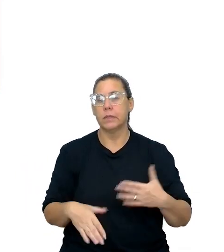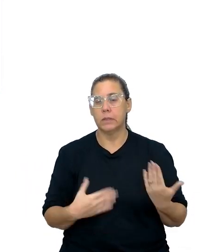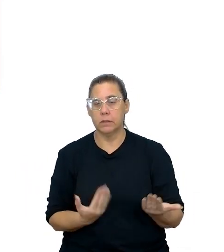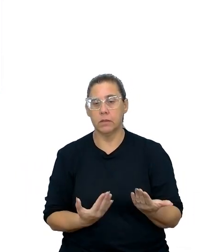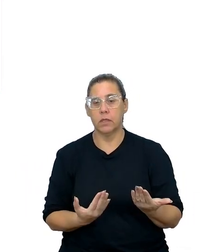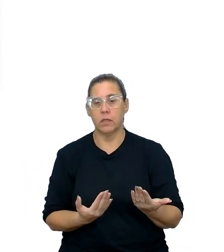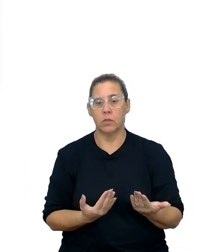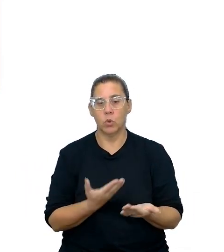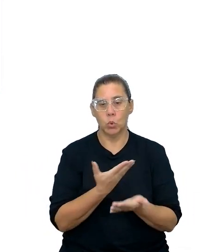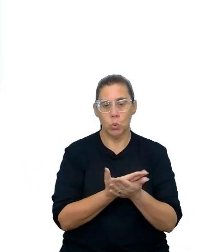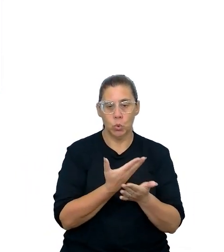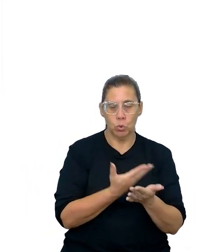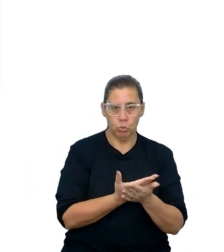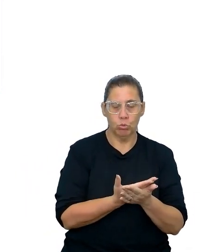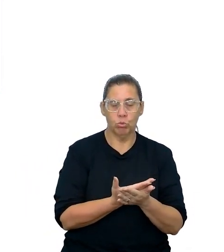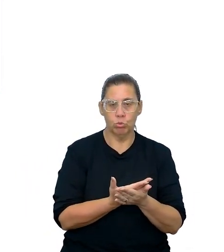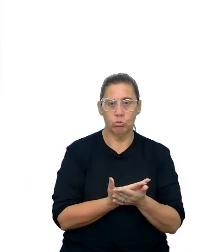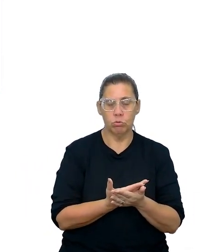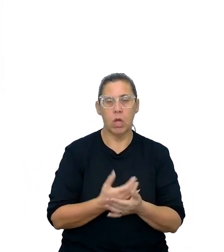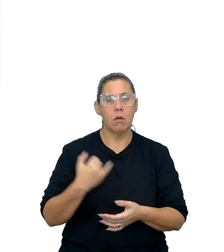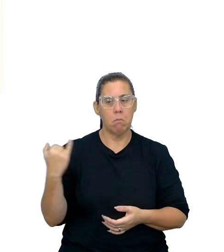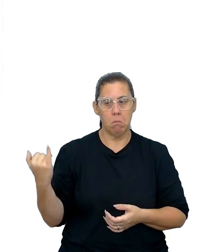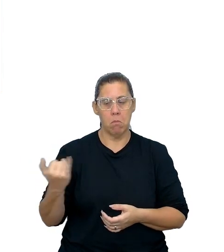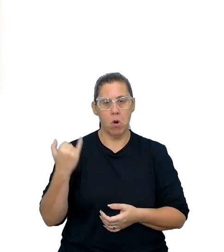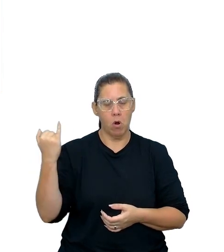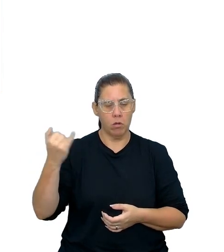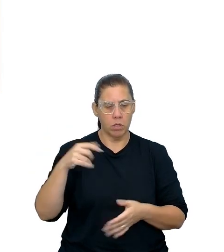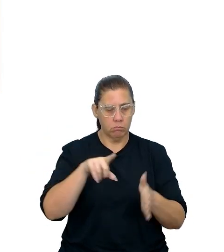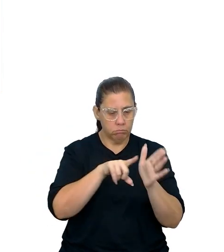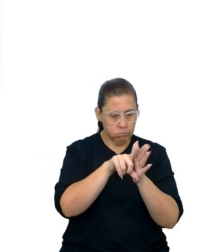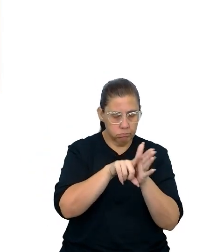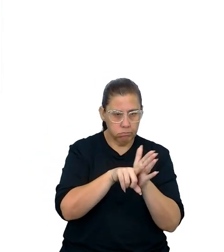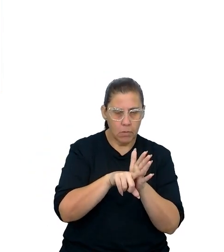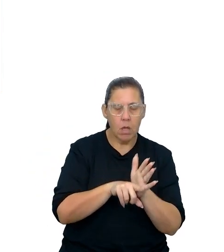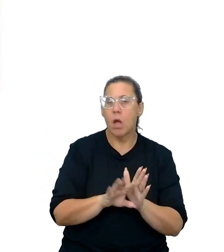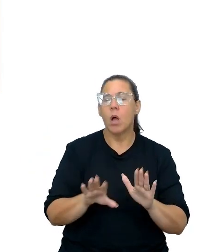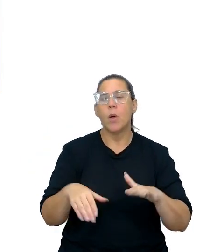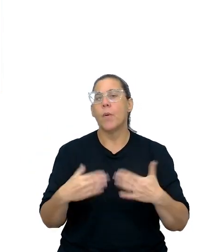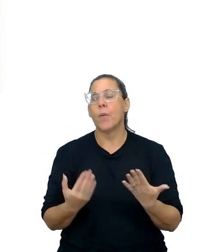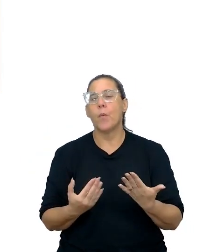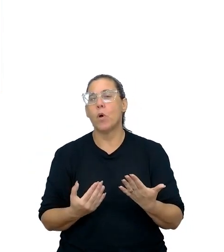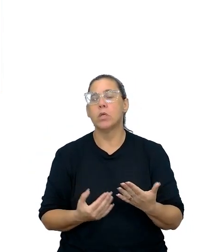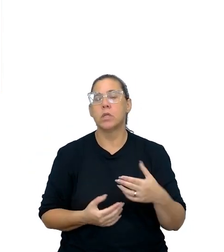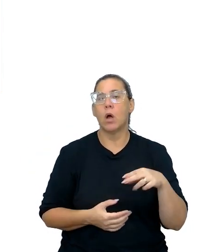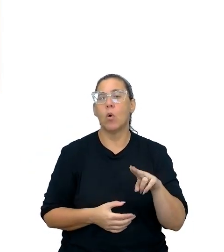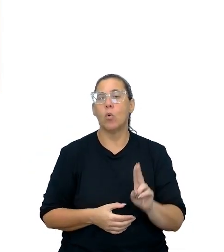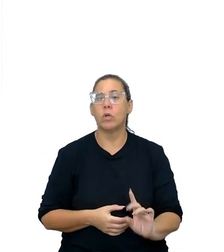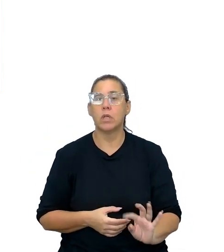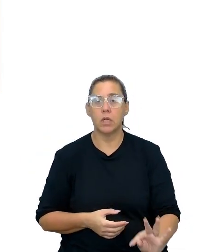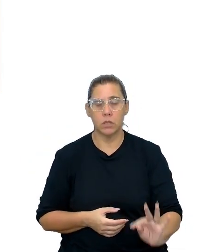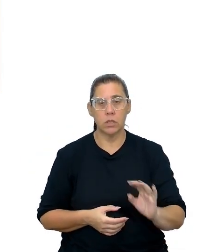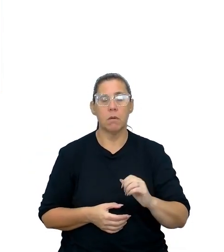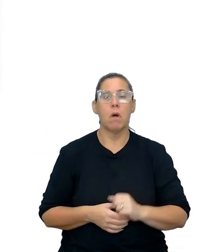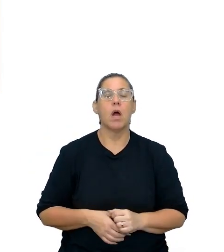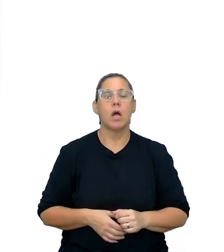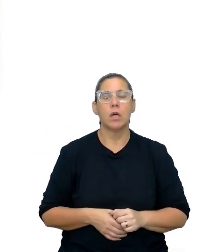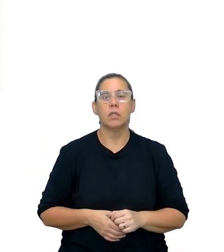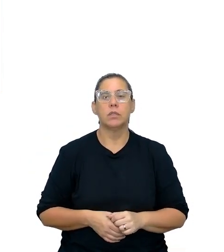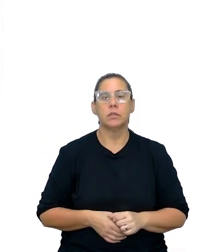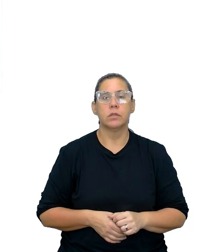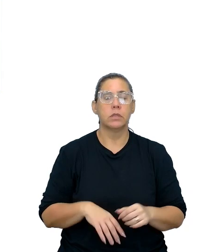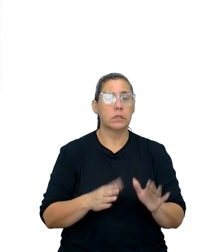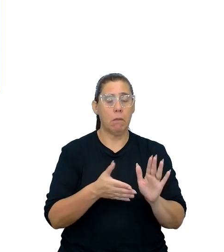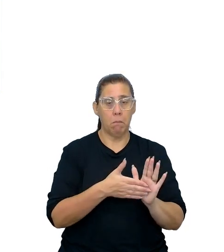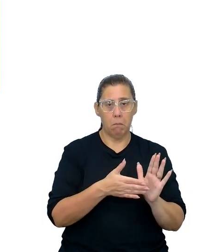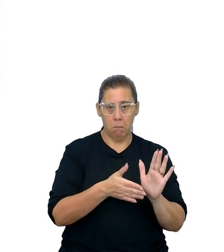estudo e aprofundamento dessa sequência, gente, é importante mapear quais são as unidades temáticas que estão